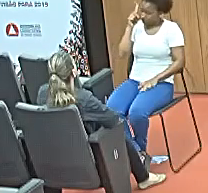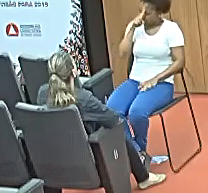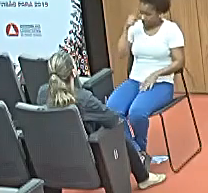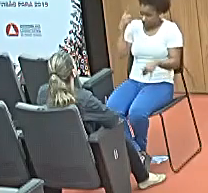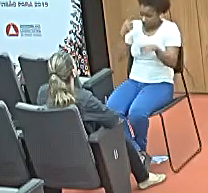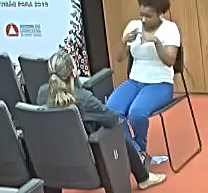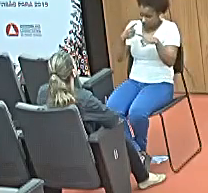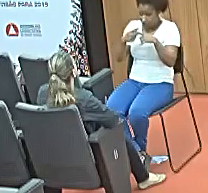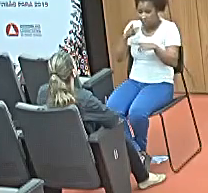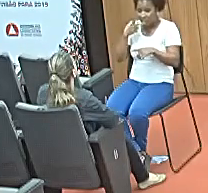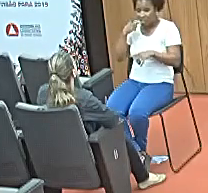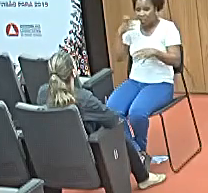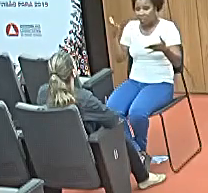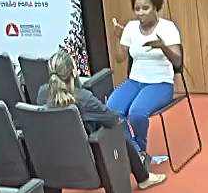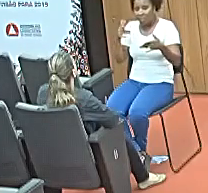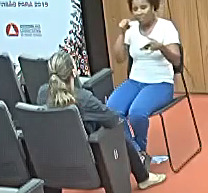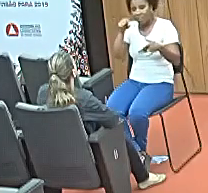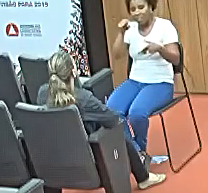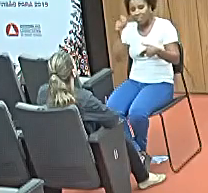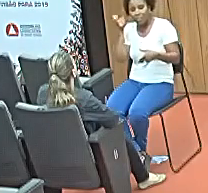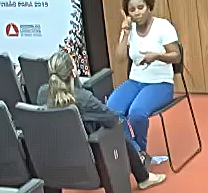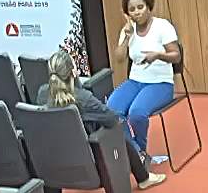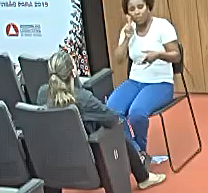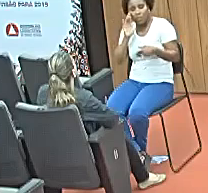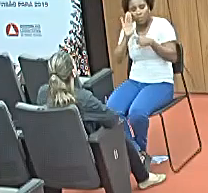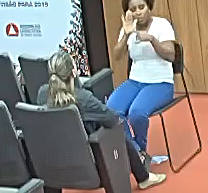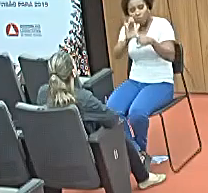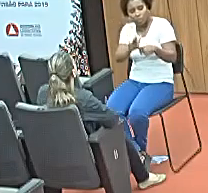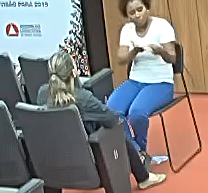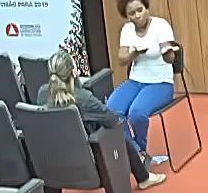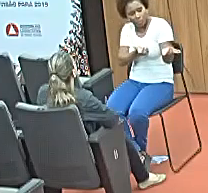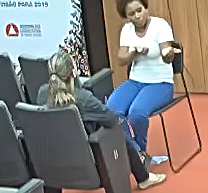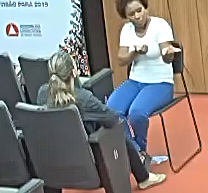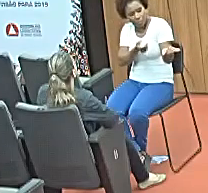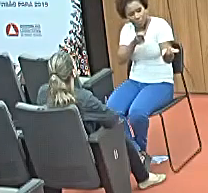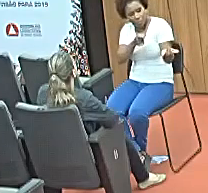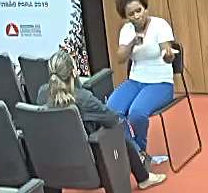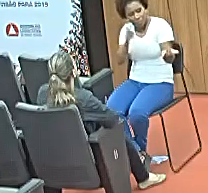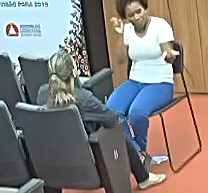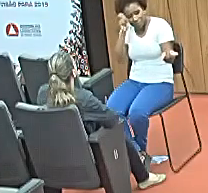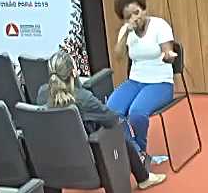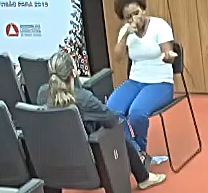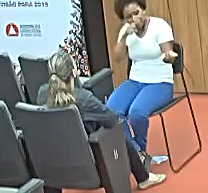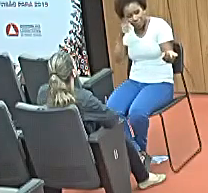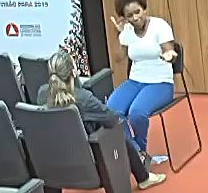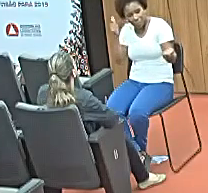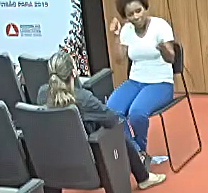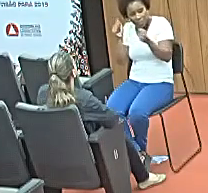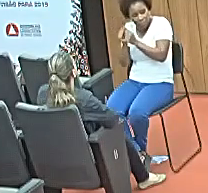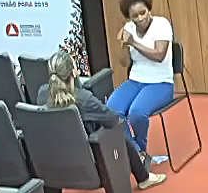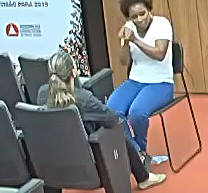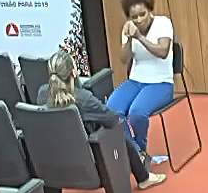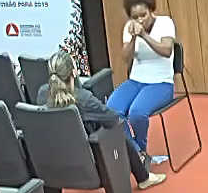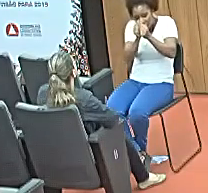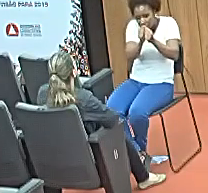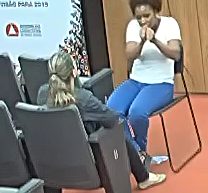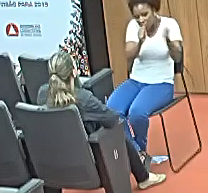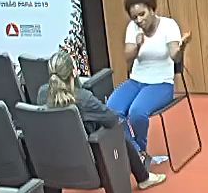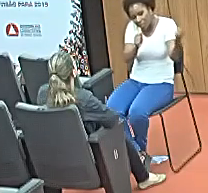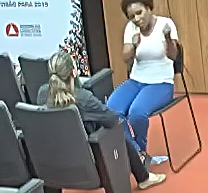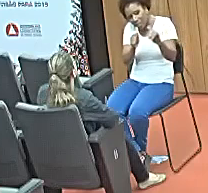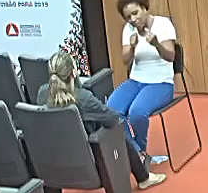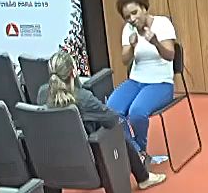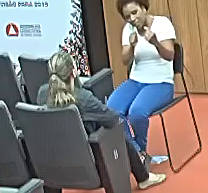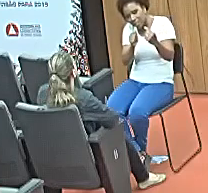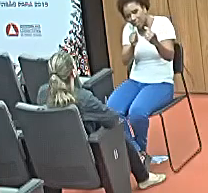mais do que assegurar segurança é que é uma redundância ampliou na mas é